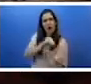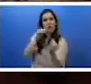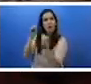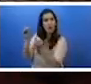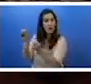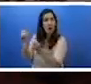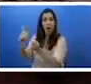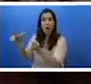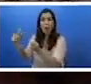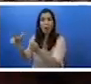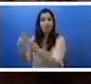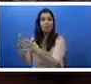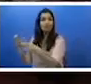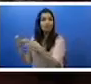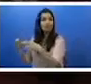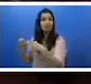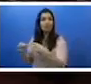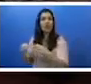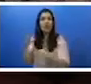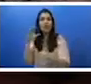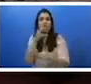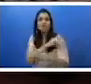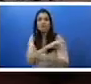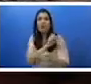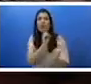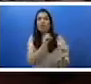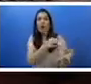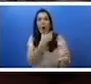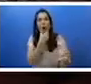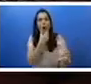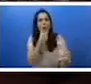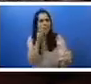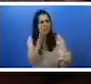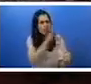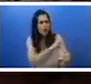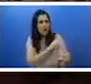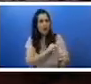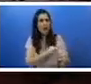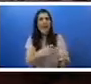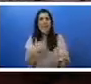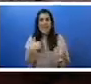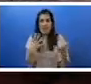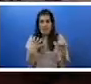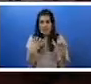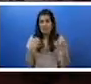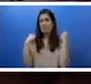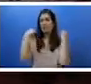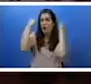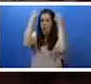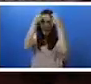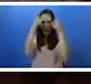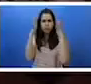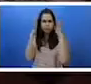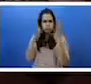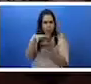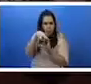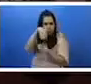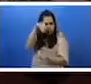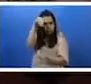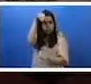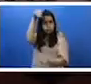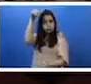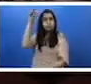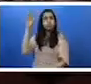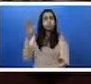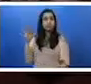ela estava para outro, fugindo do seu inimigo. Eu queria ter uma capa que me deixasse invisível e que eu pudesse